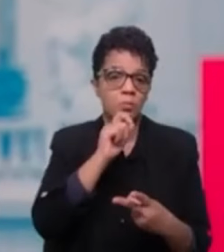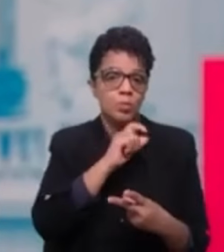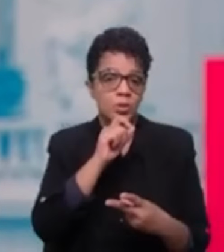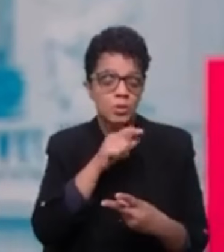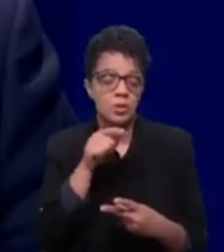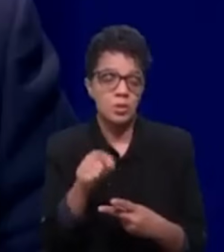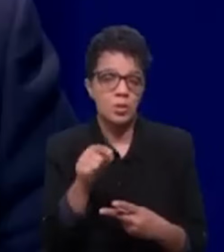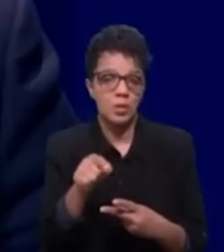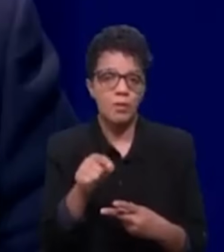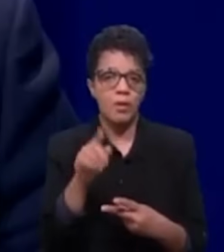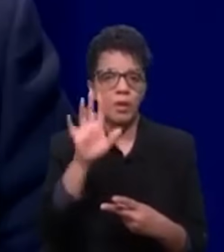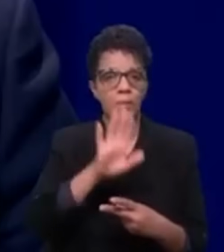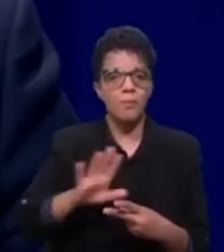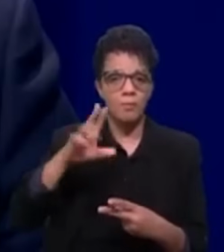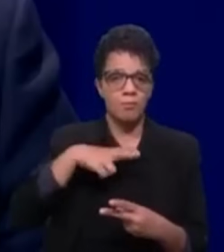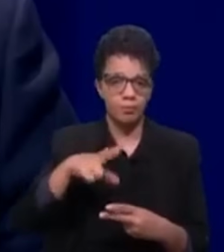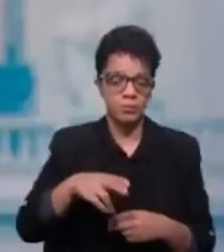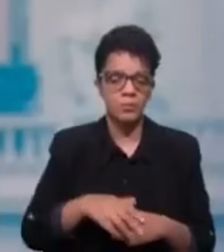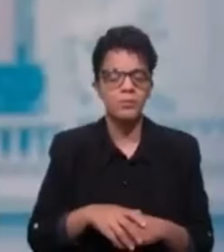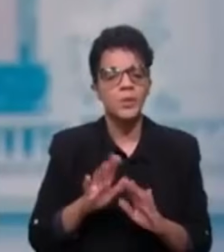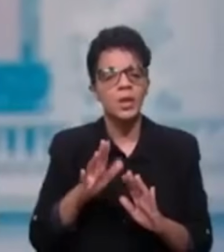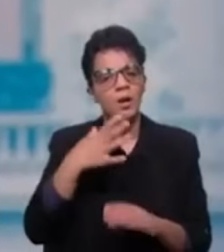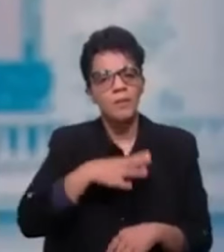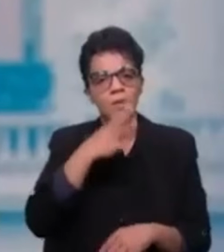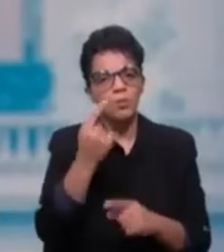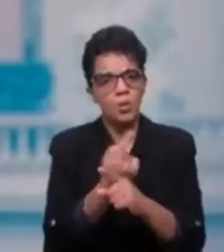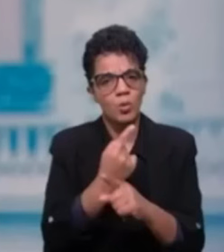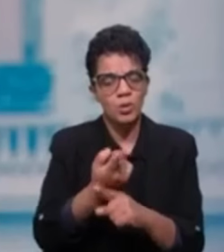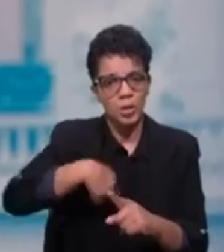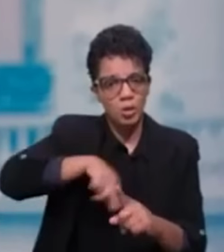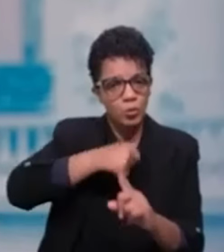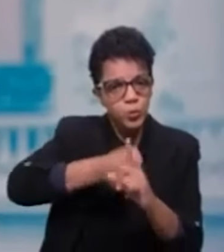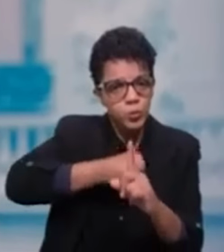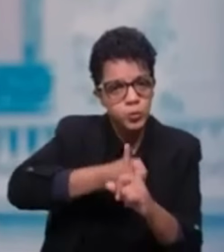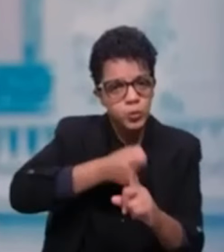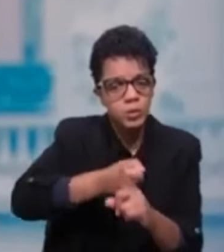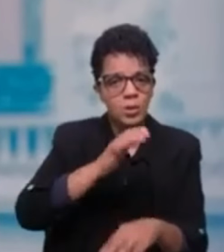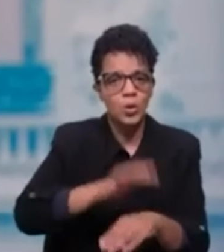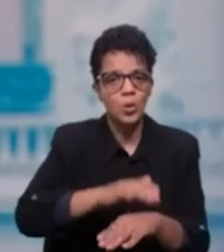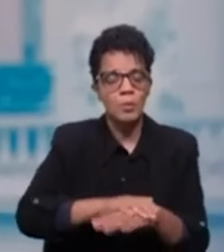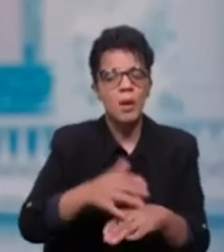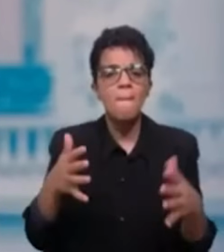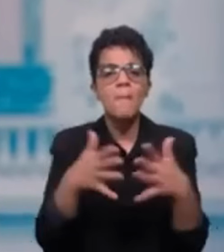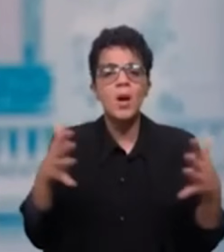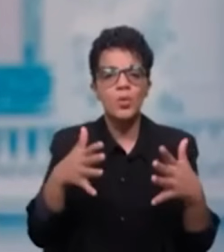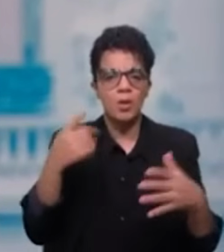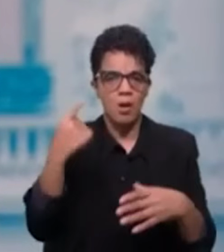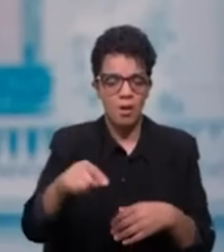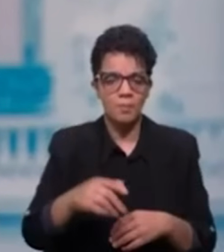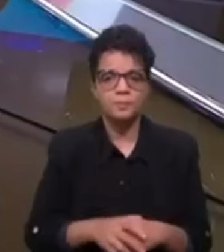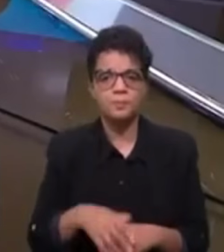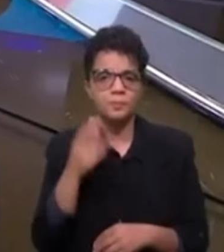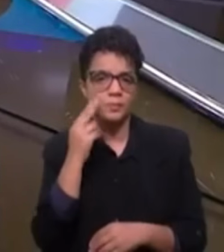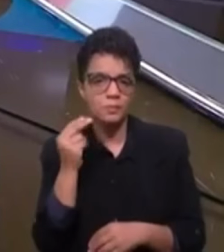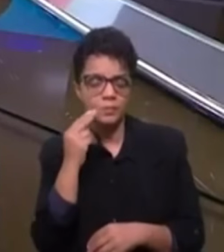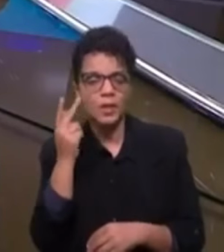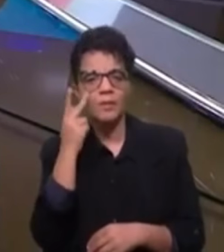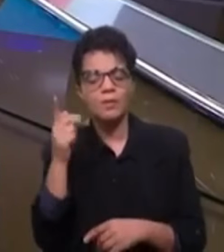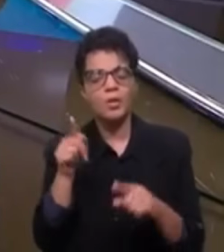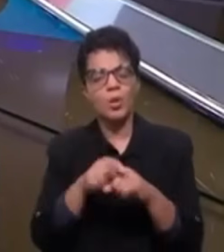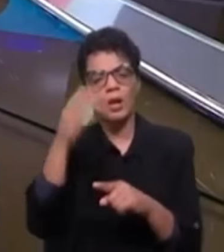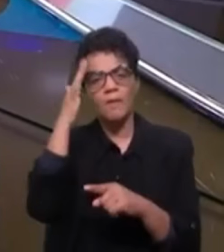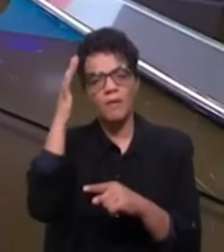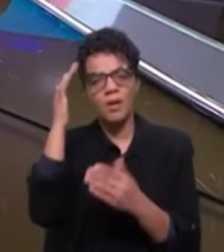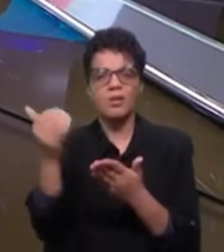estar em cima da mesa no país mas eu quero lhe dizer uma coisa nós estamos a lutar mesmo para obter a maioria absoluta e o André Ventura vive muito para as